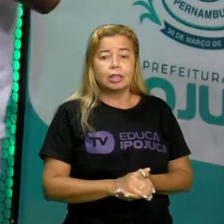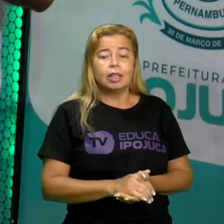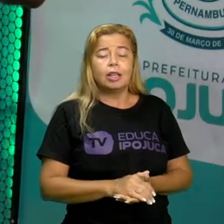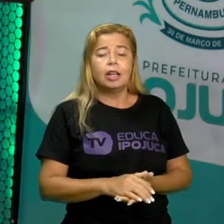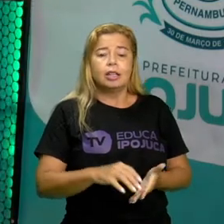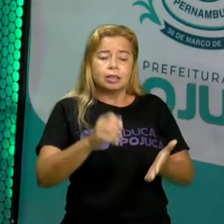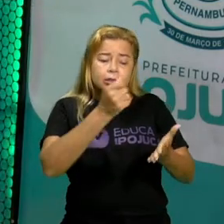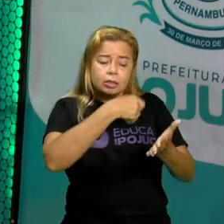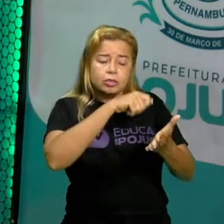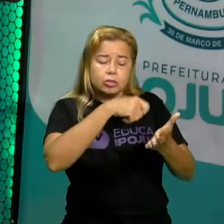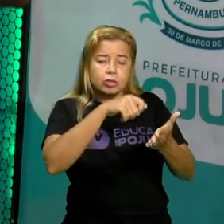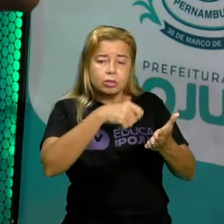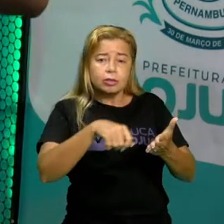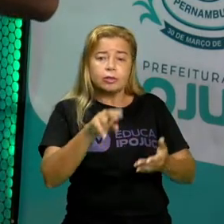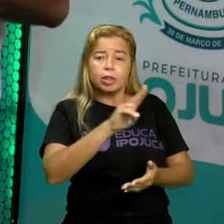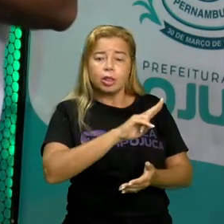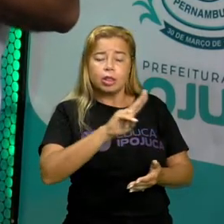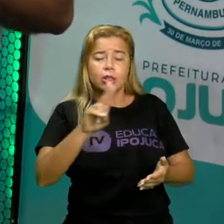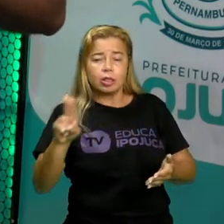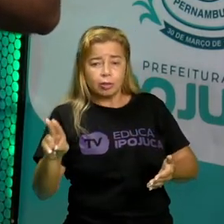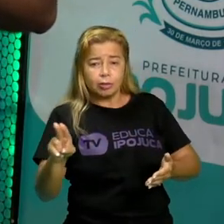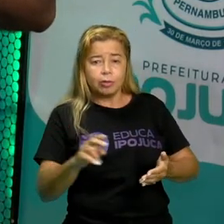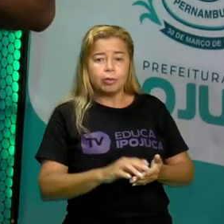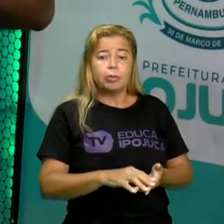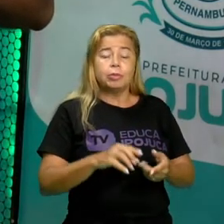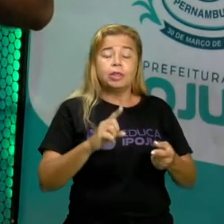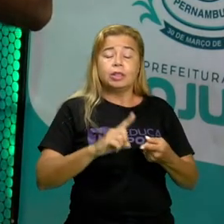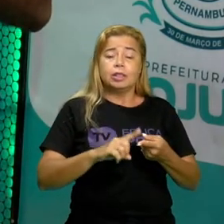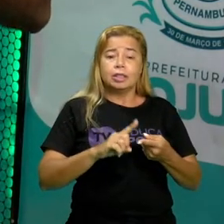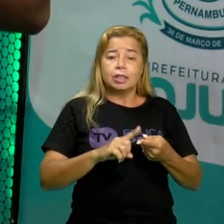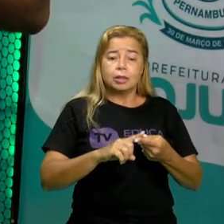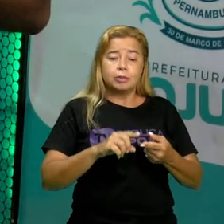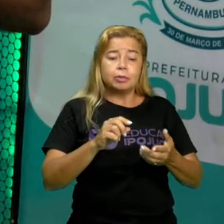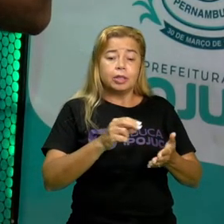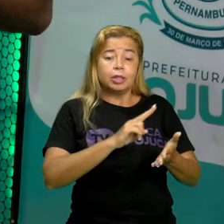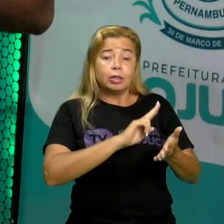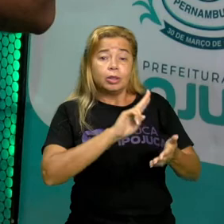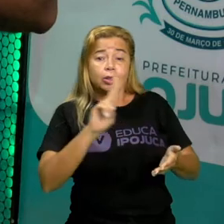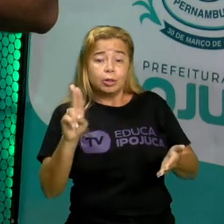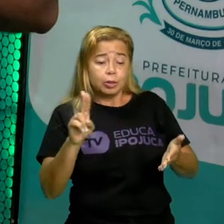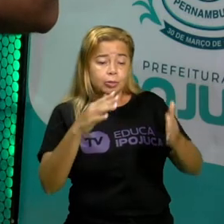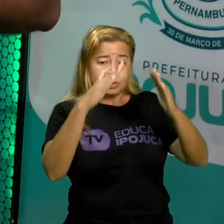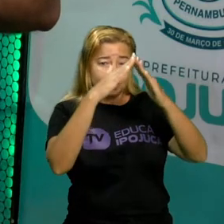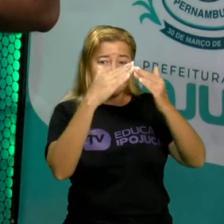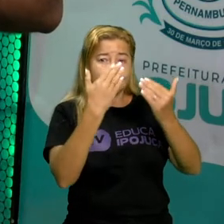nome completo e também de colocar o nome da sua escola lá.